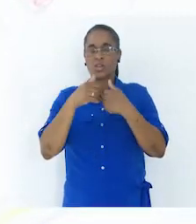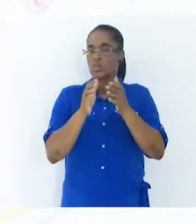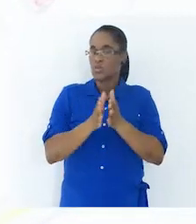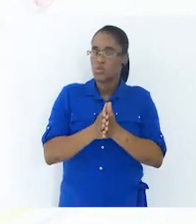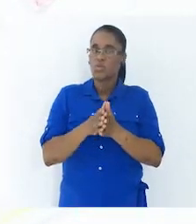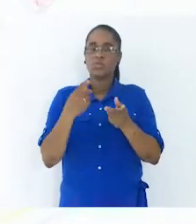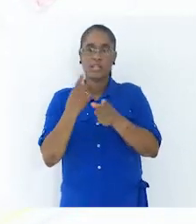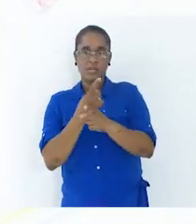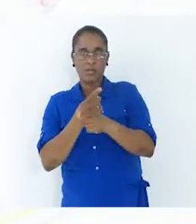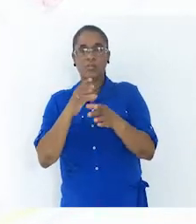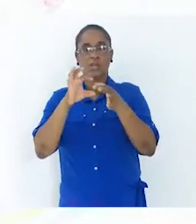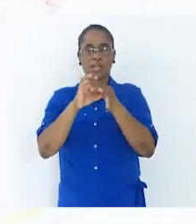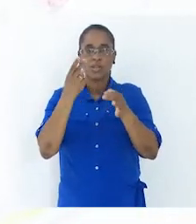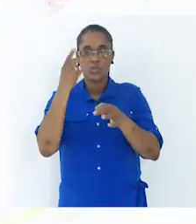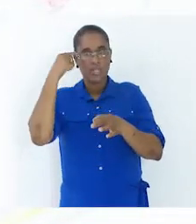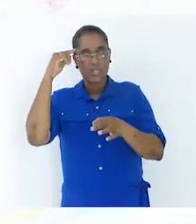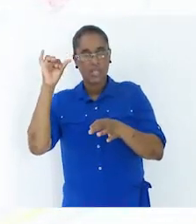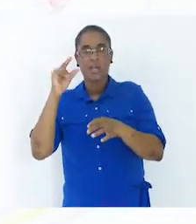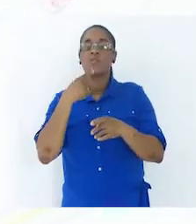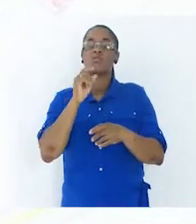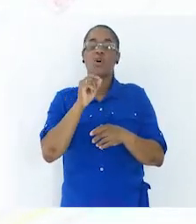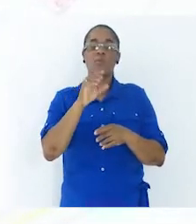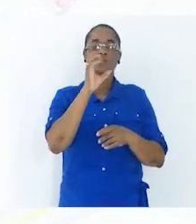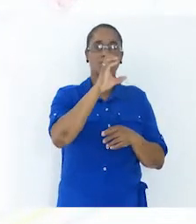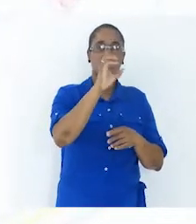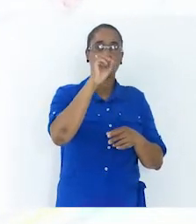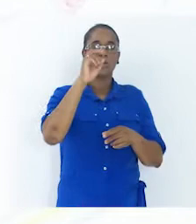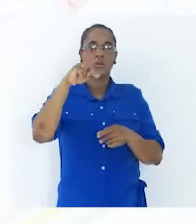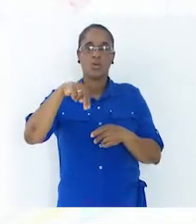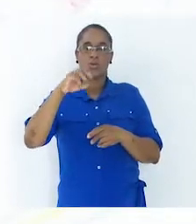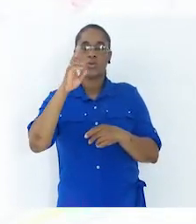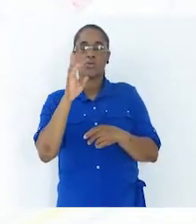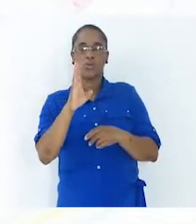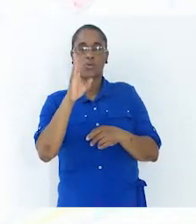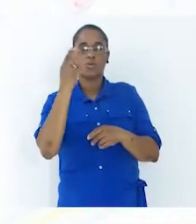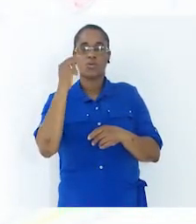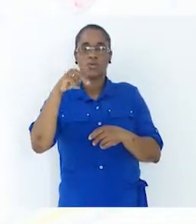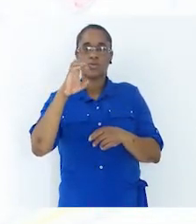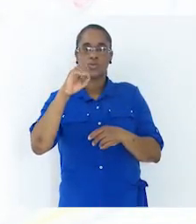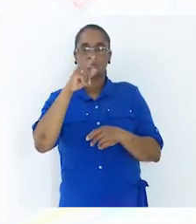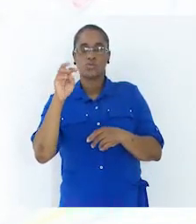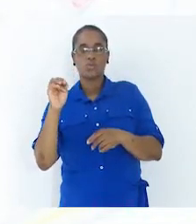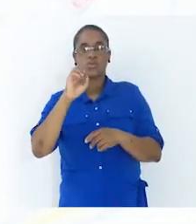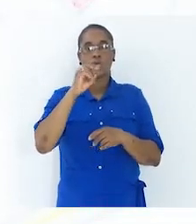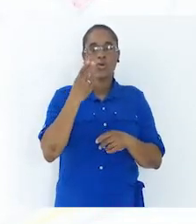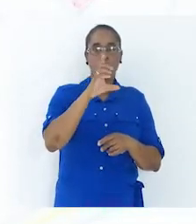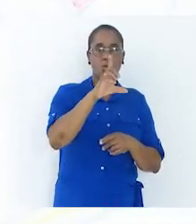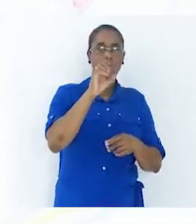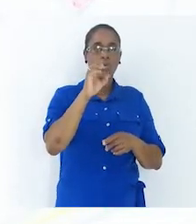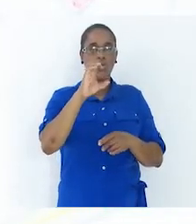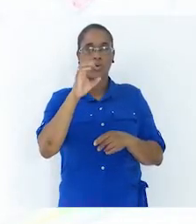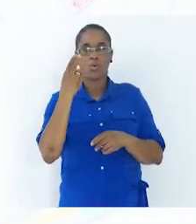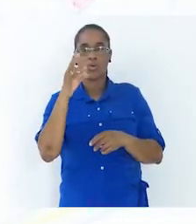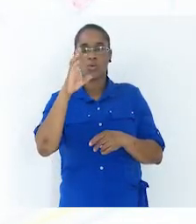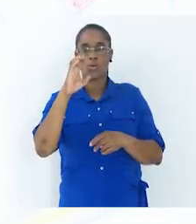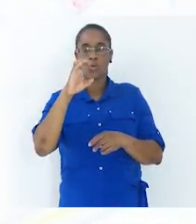que liga essas duas ideias, vamos chamar de conjunções ou locuções. Conjunções, quando o elemento